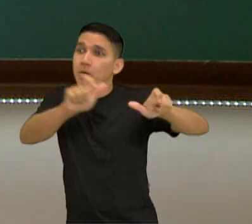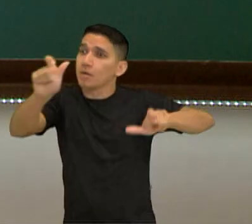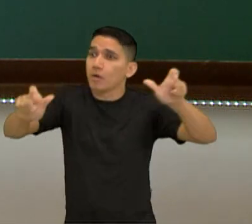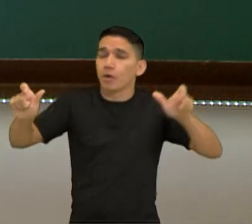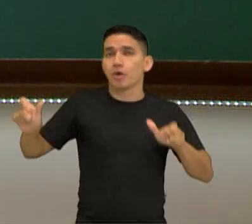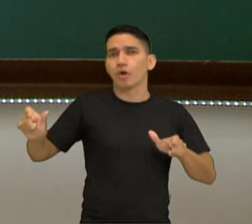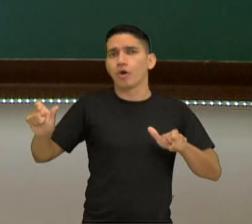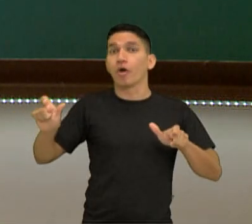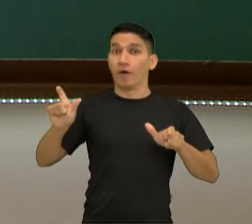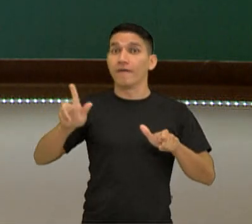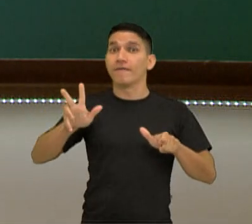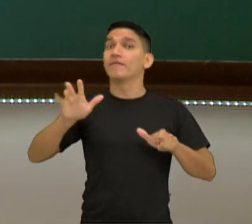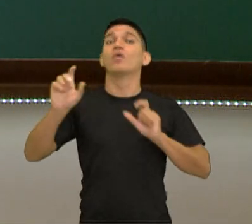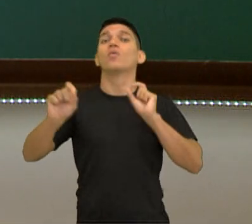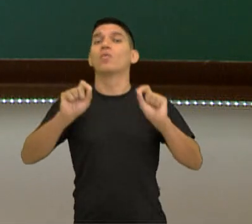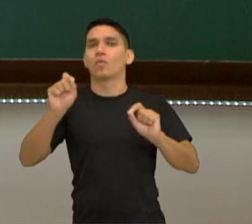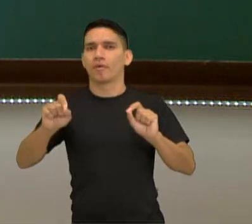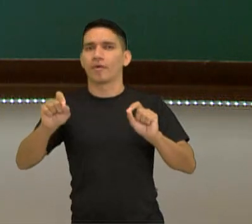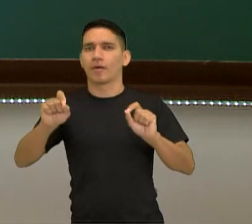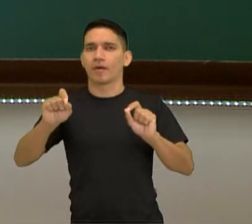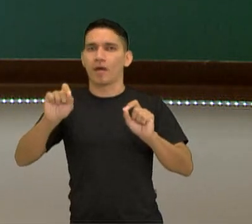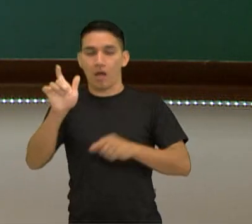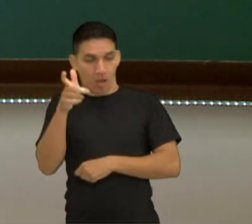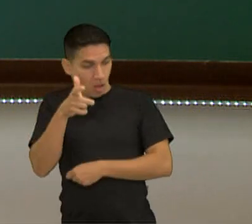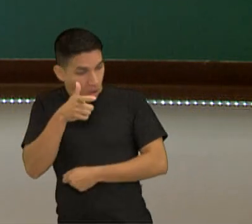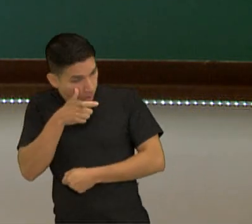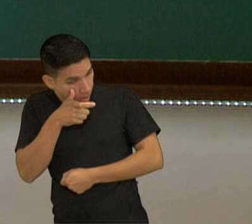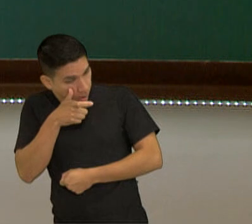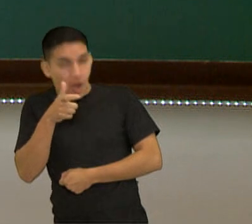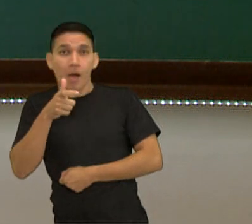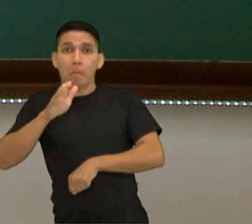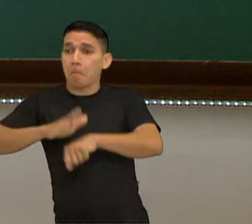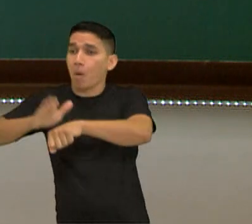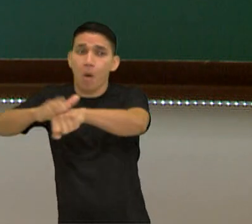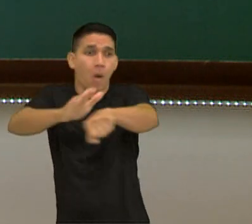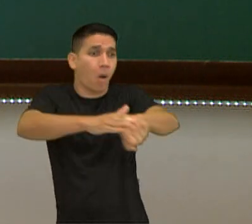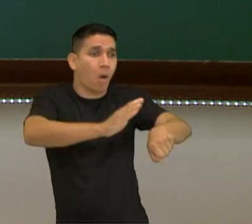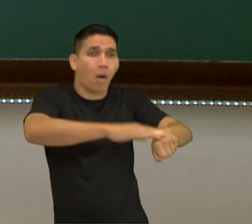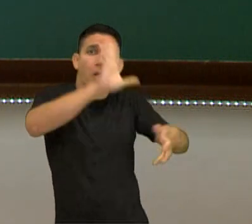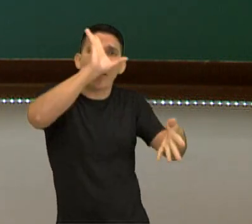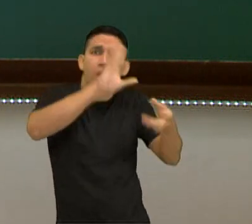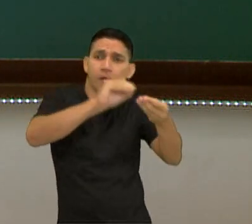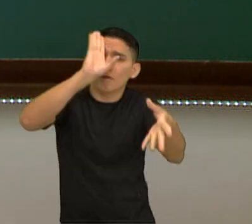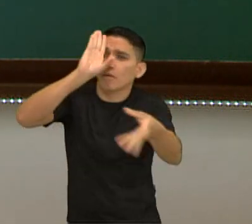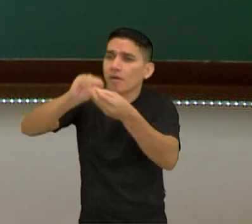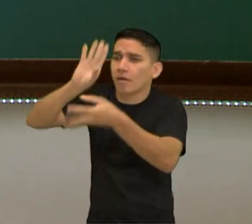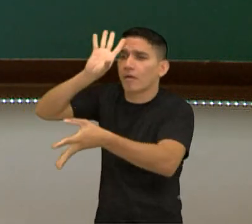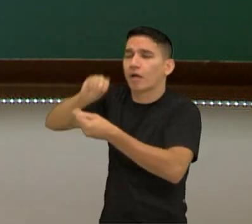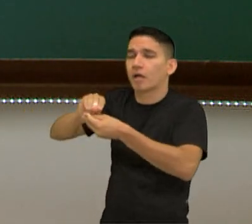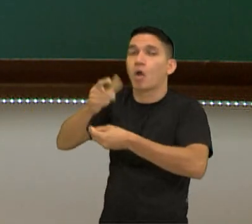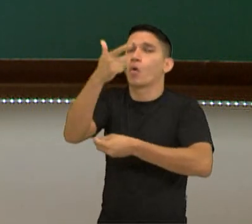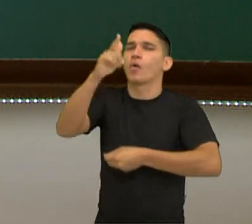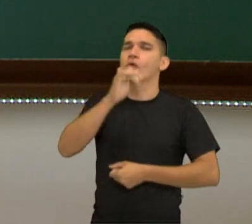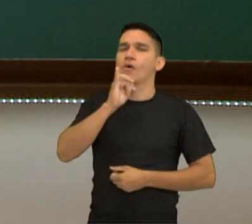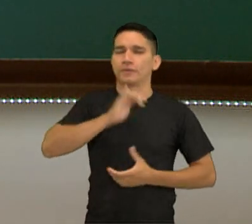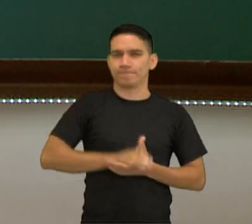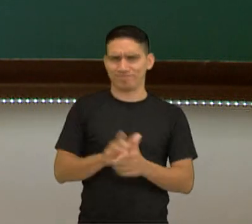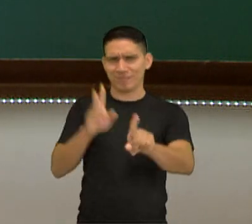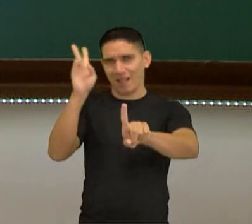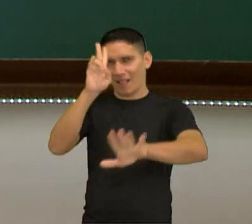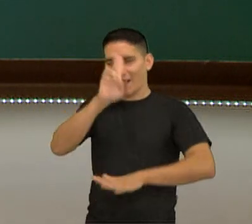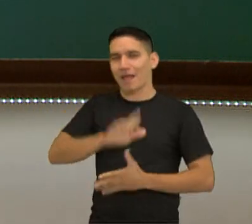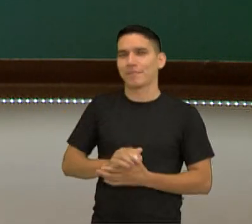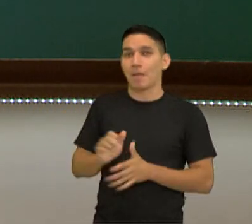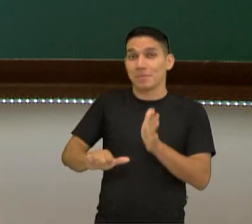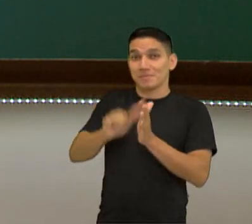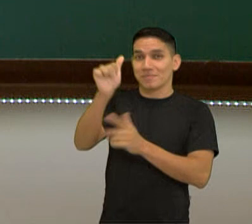pessoas que vão apreciar o meu trabalho tirem as suas próprias conclusões. Quer mais um exemplo? Lembra da primeira